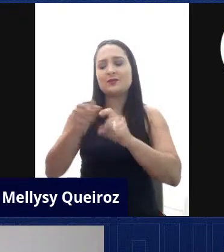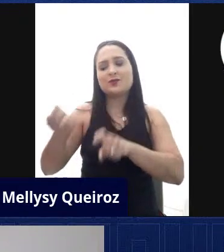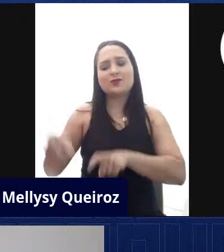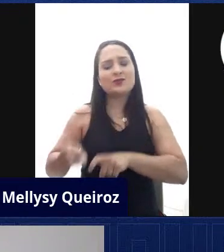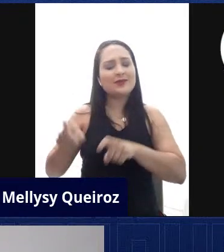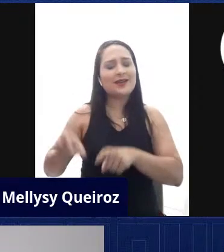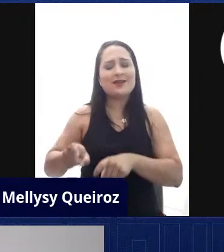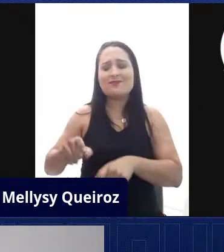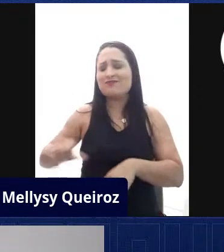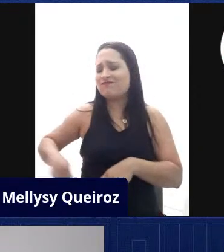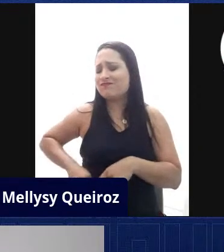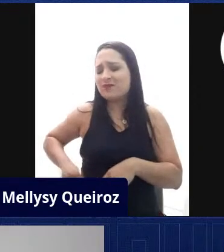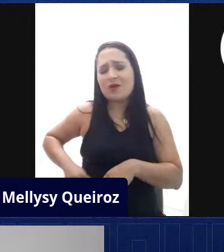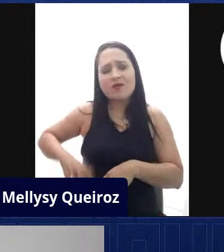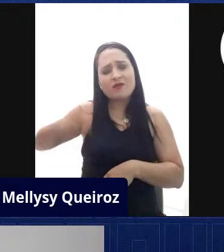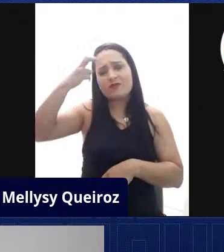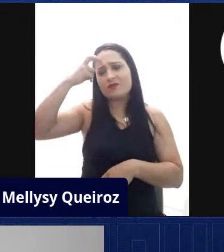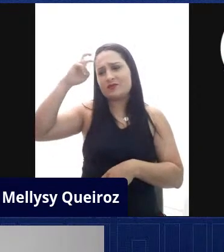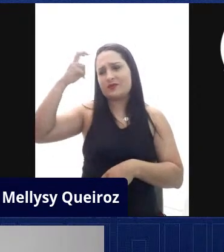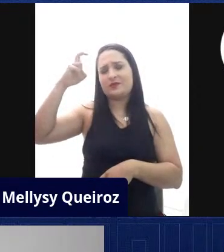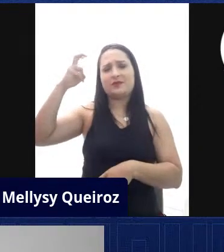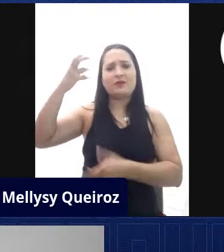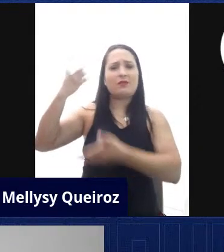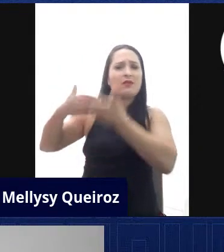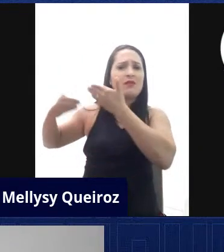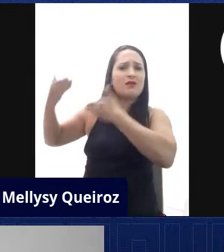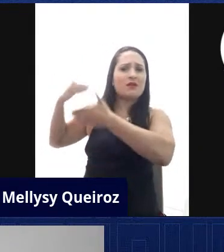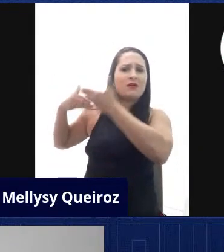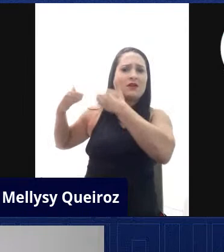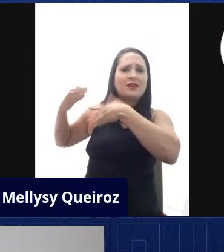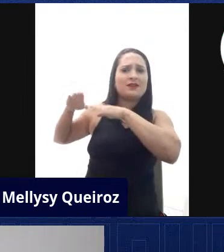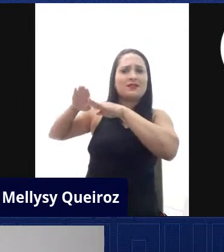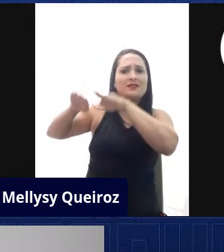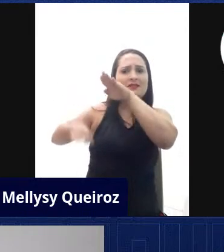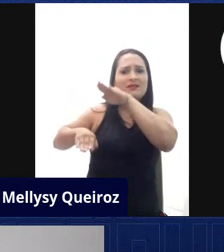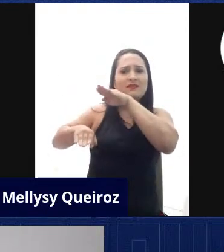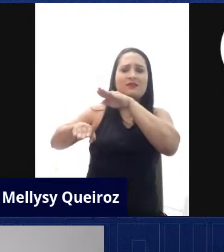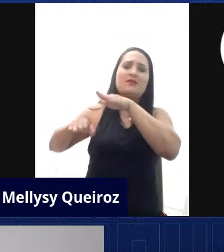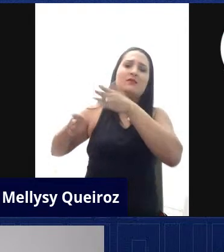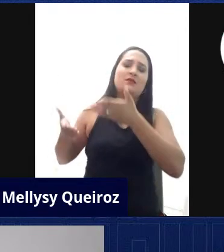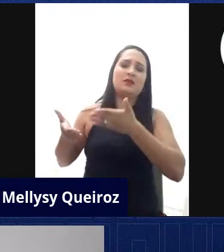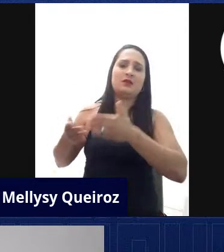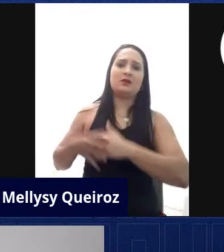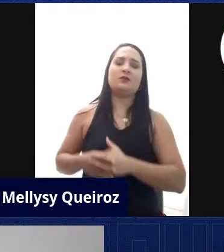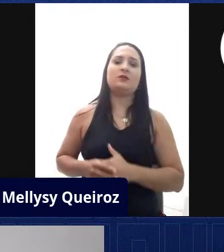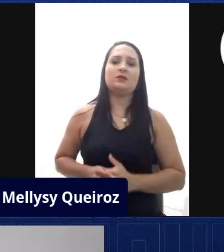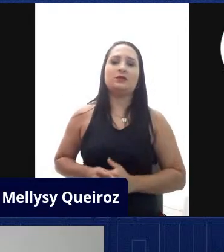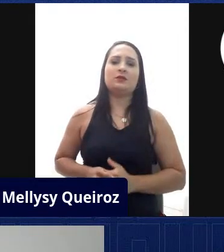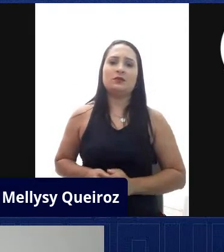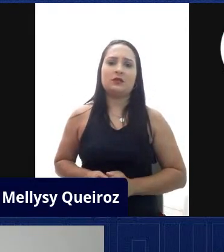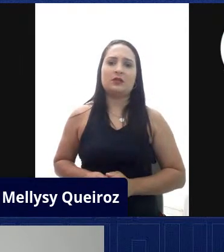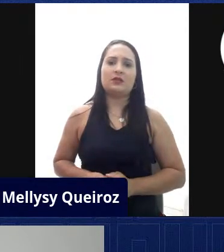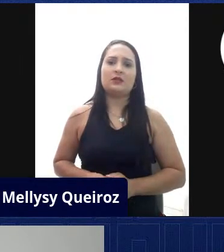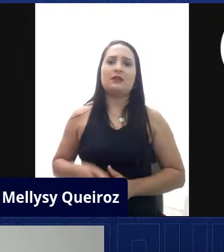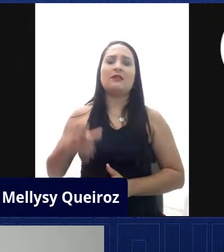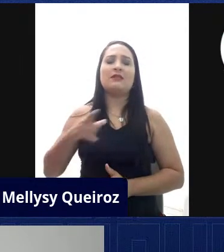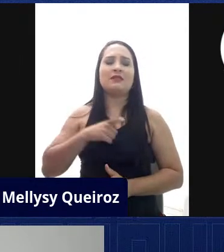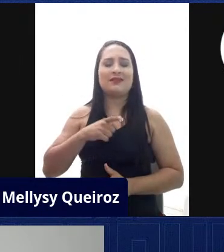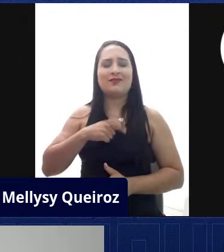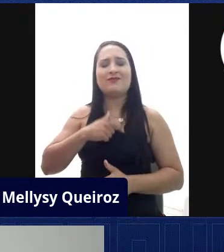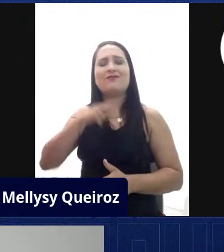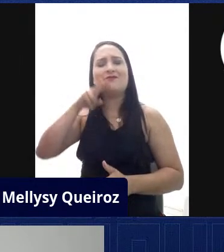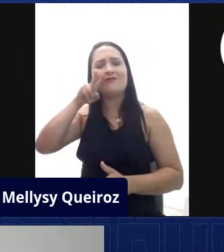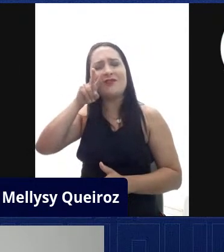infelizmente, culturalmente é construída a partir dessa desigualdade e consegue manter com muita força essa desigualdade até